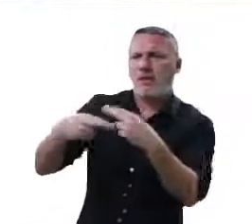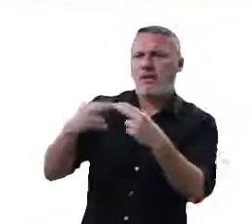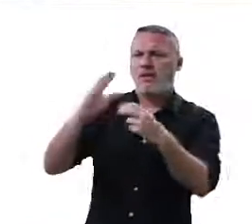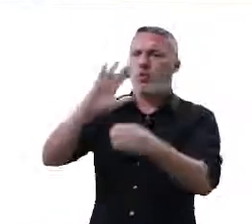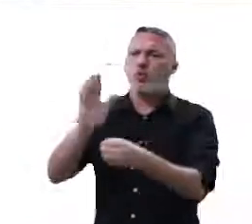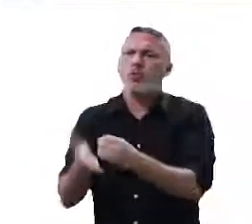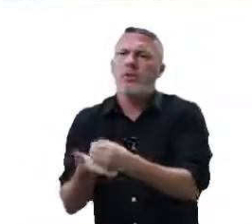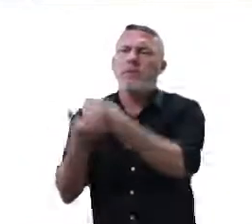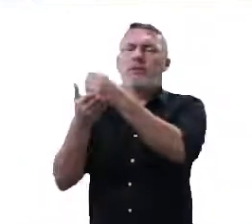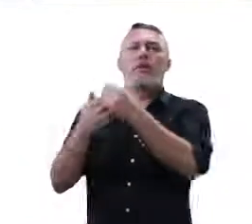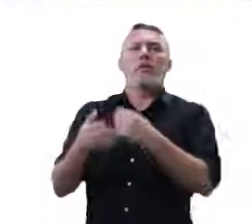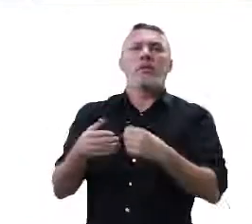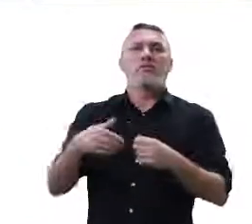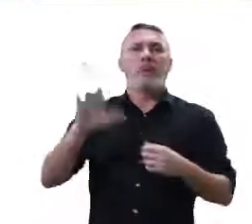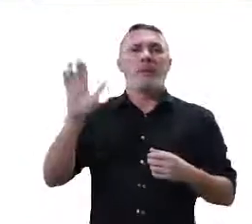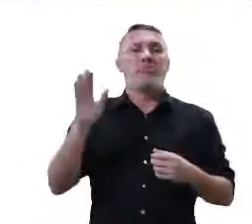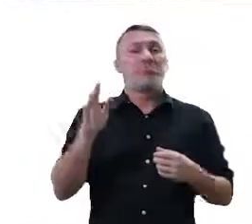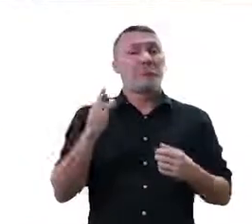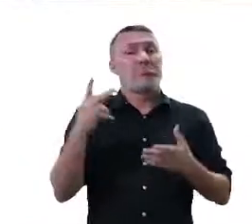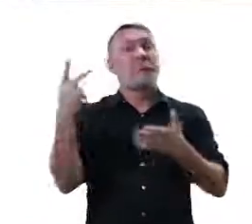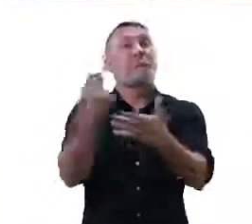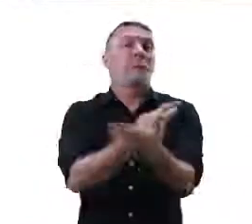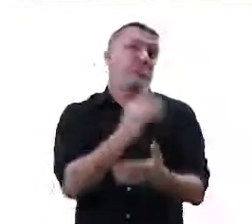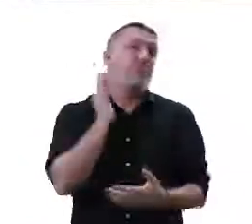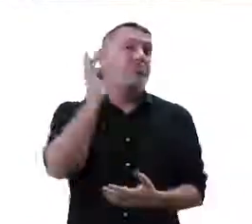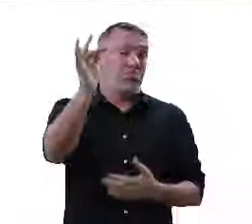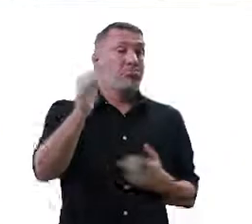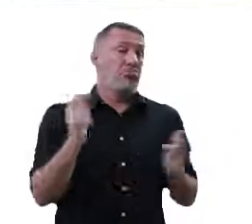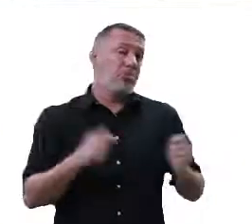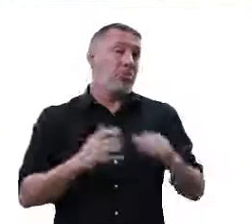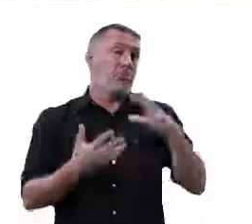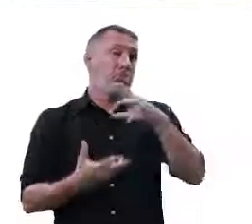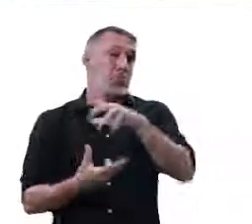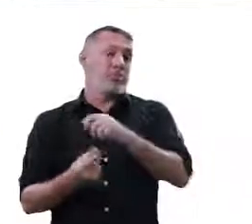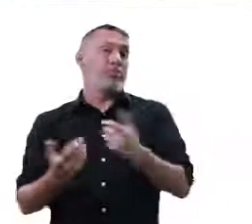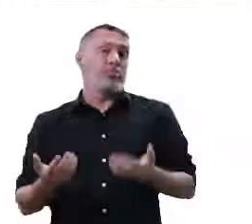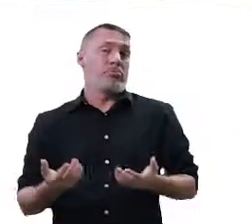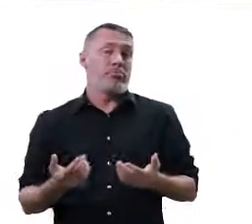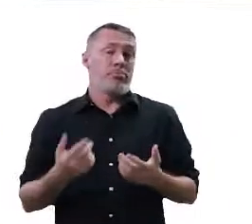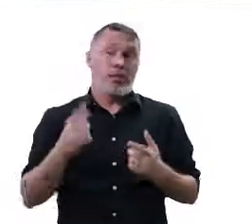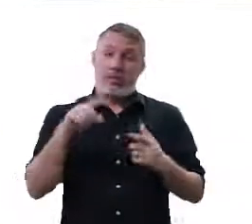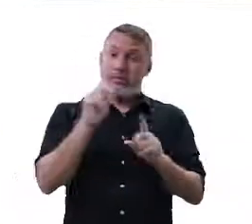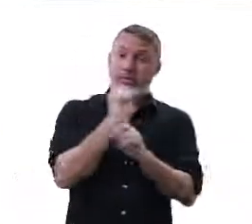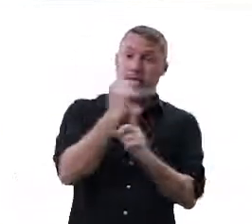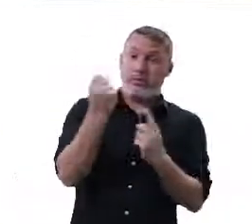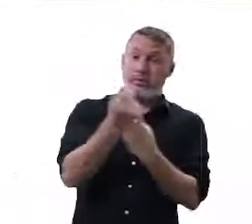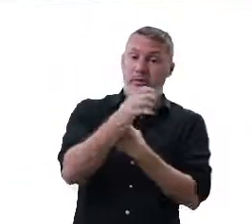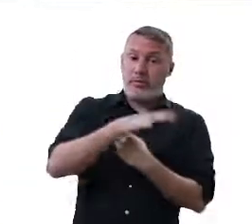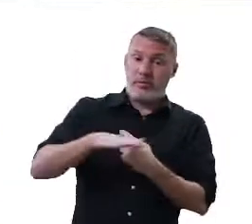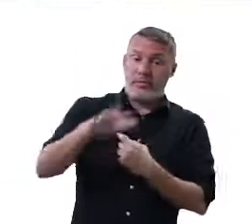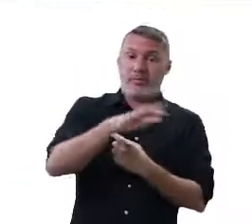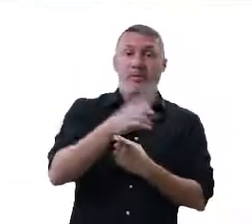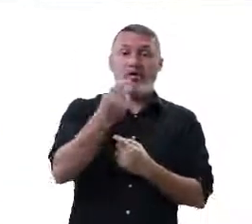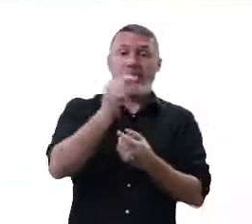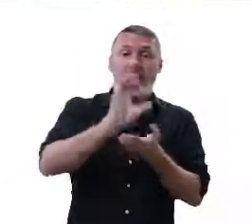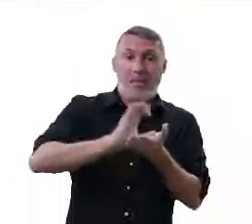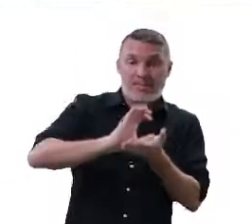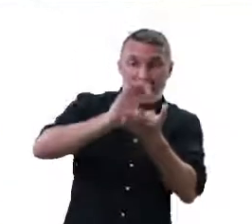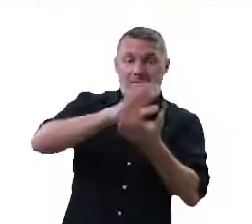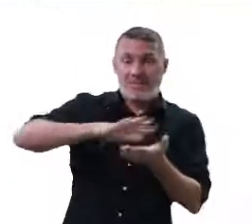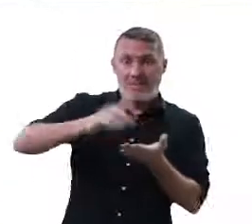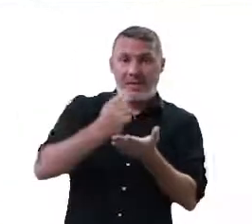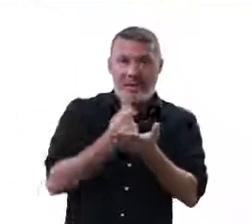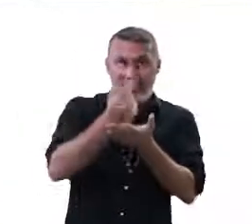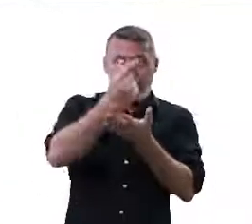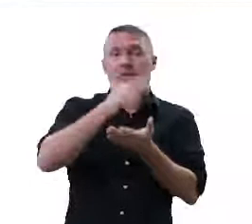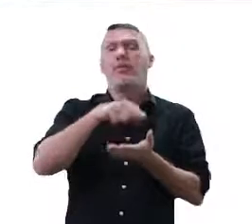dessa contradição, uma superação, né? Mesmo que não venha passar de uma sociedade capitalista para uma sociedade socialista, mas você